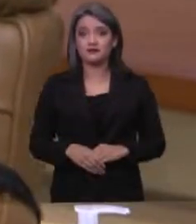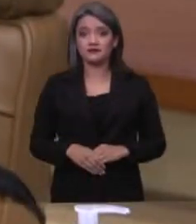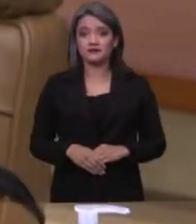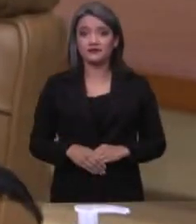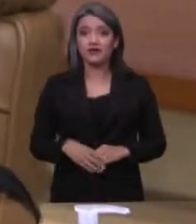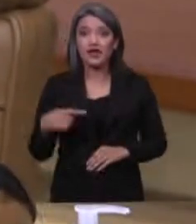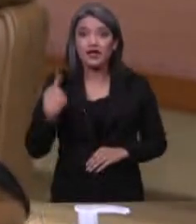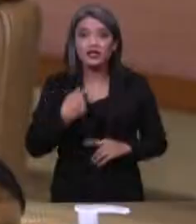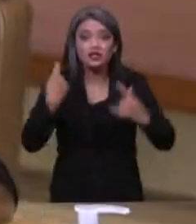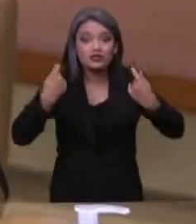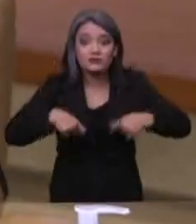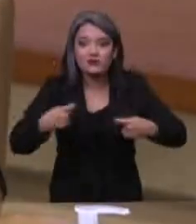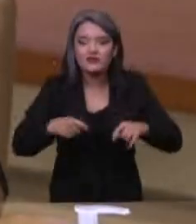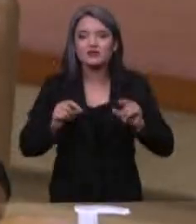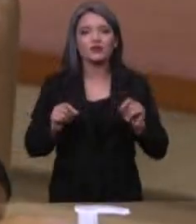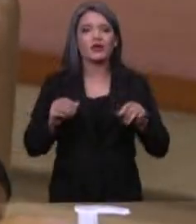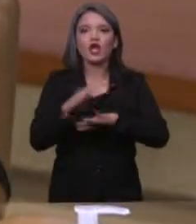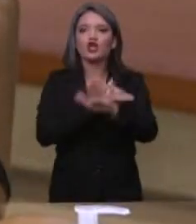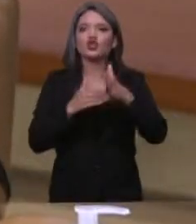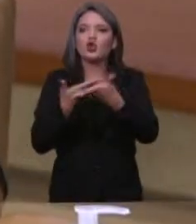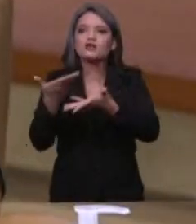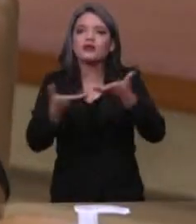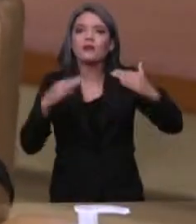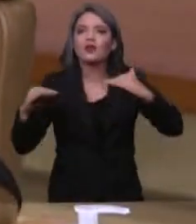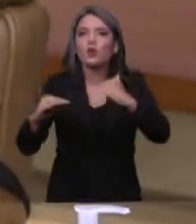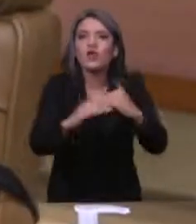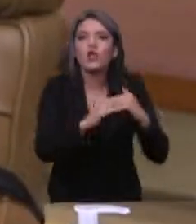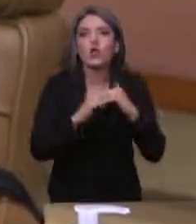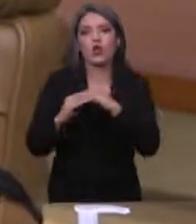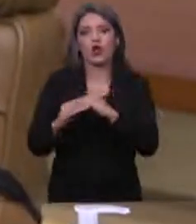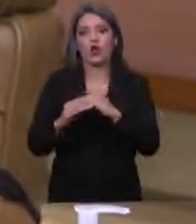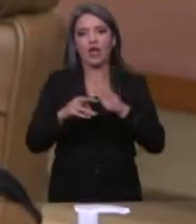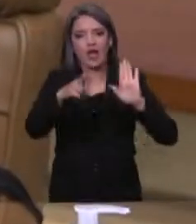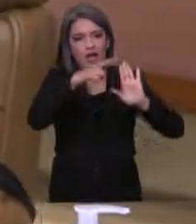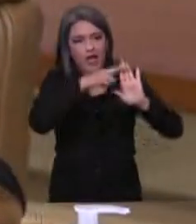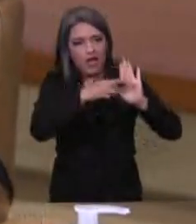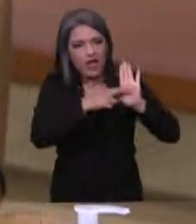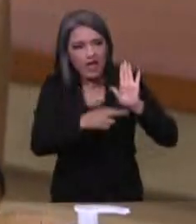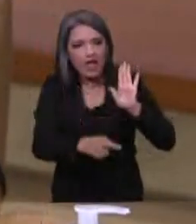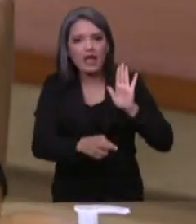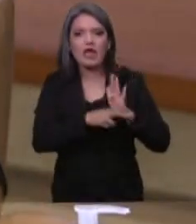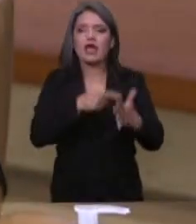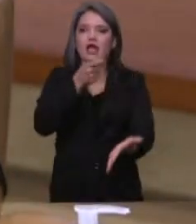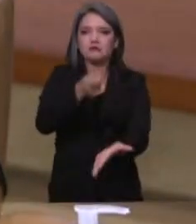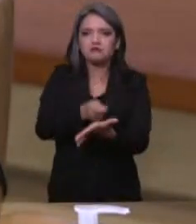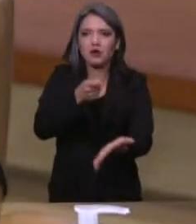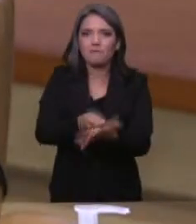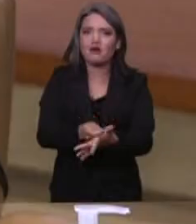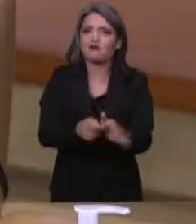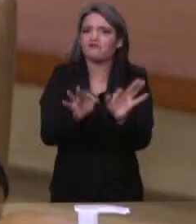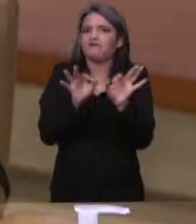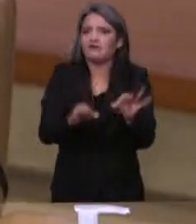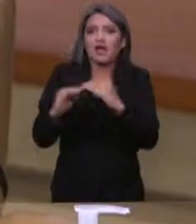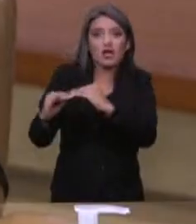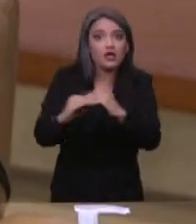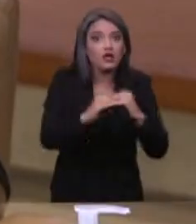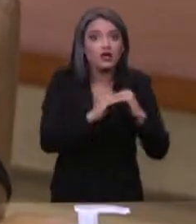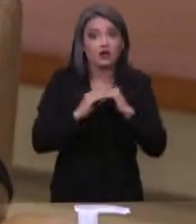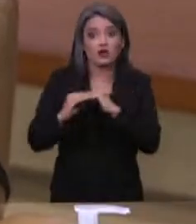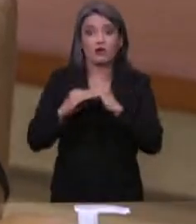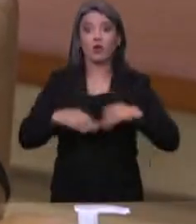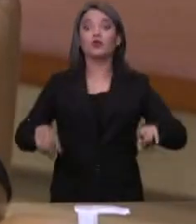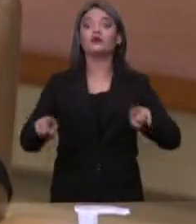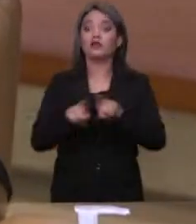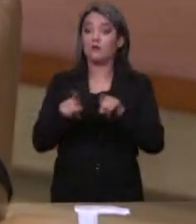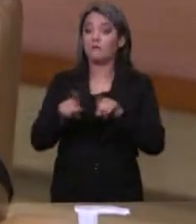Nós precisamos tratar todos igualmente, com os rigores correspondentes e também com